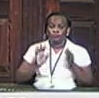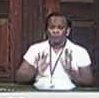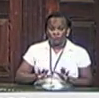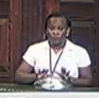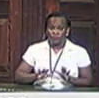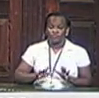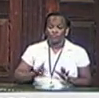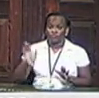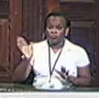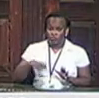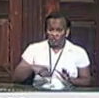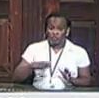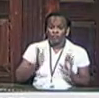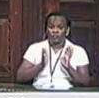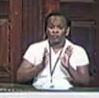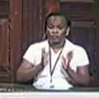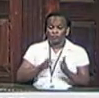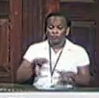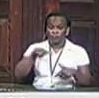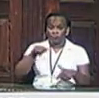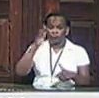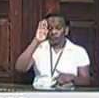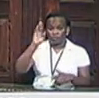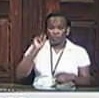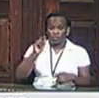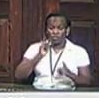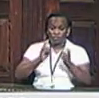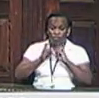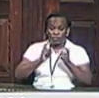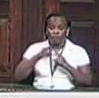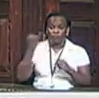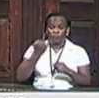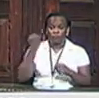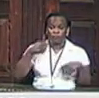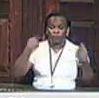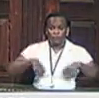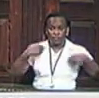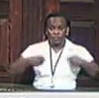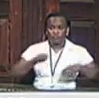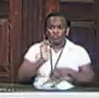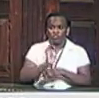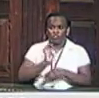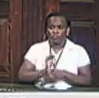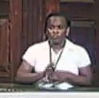mas que trazem à pauta uma discussão necessária de Estado.